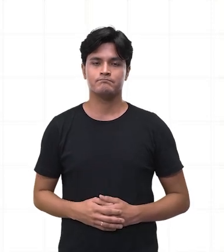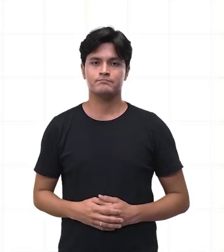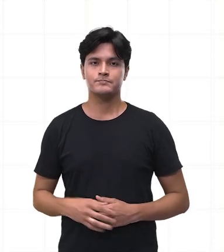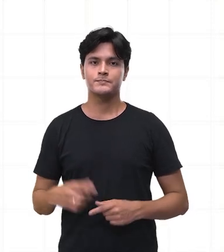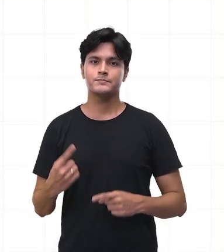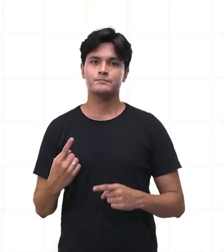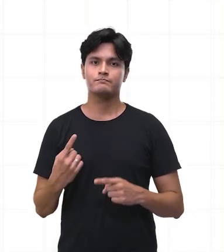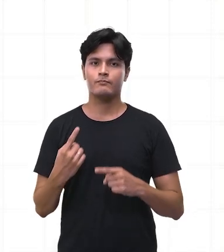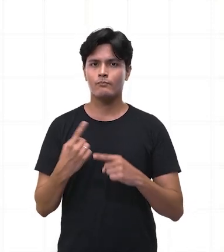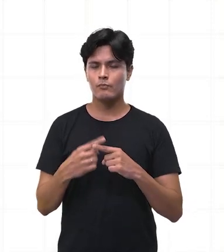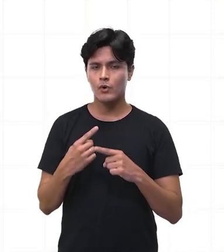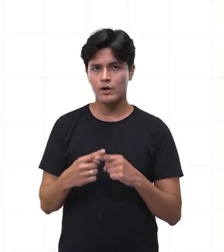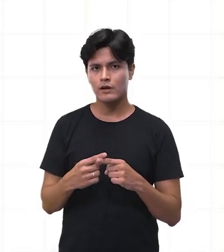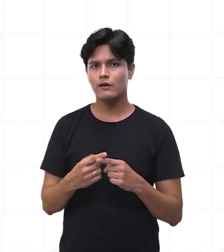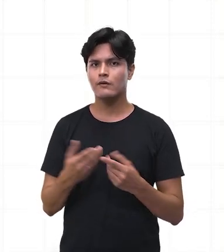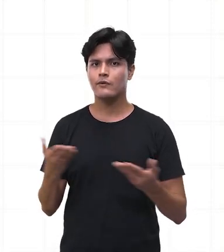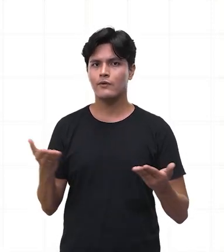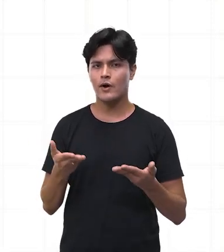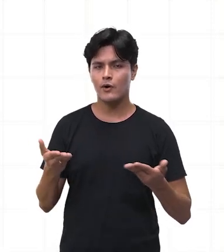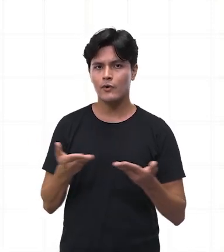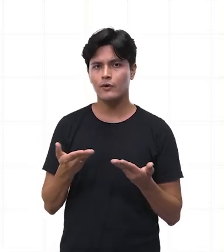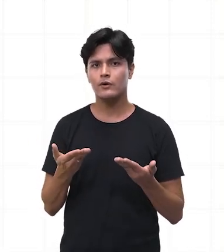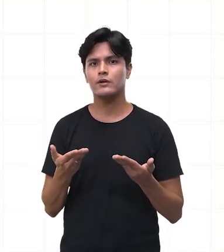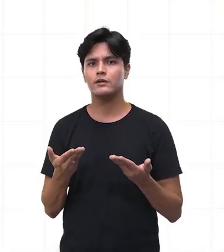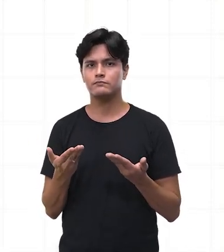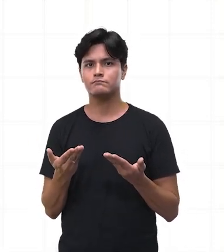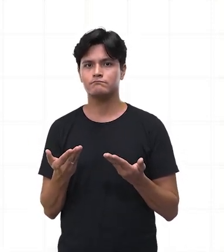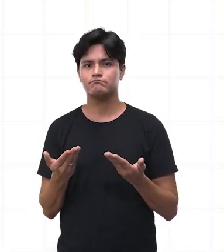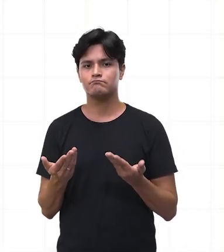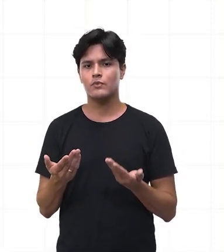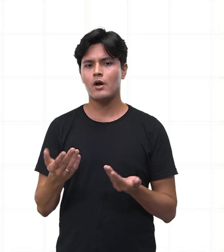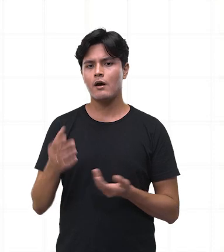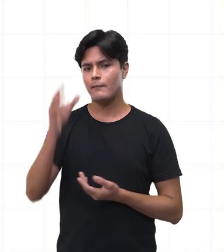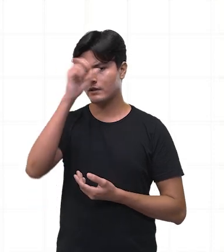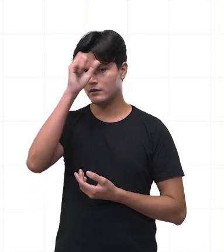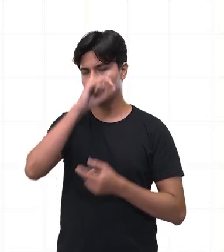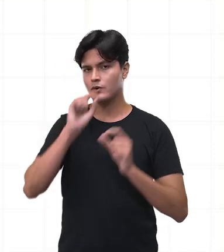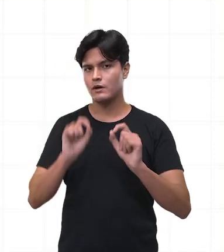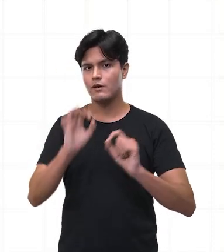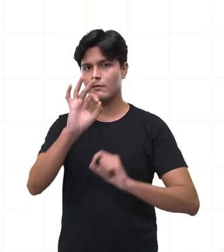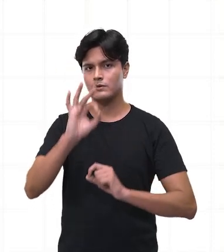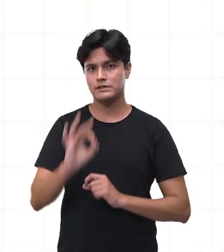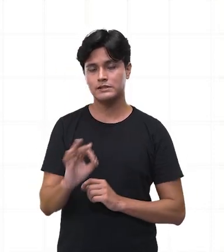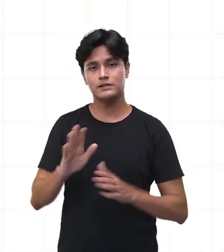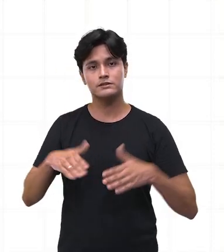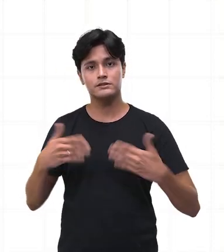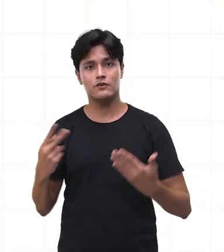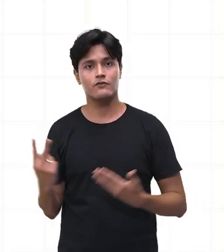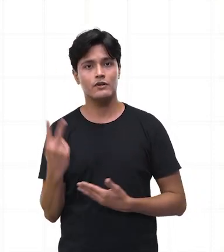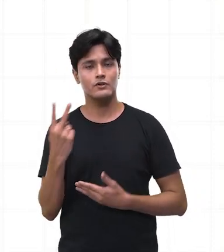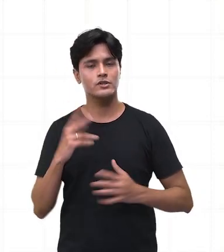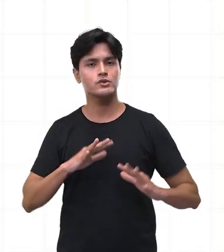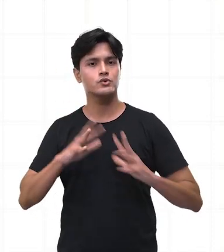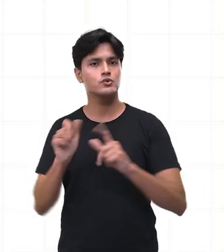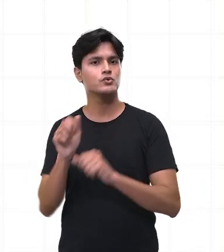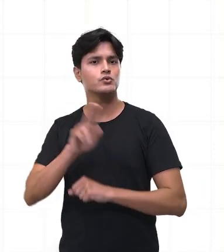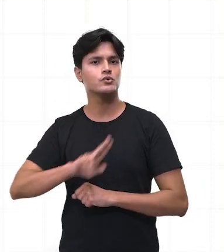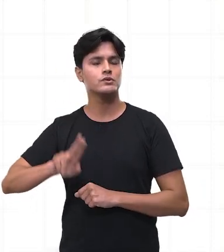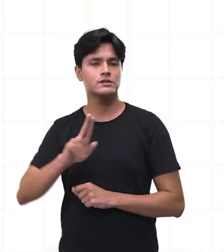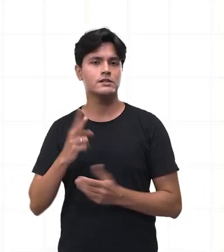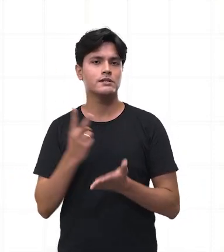porque, como nós estamos trabalhando com porcentagem, né? Todos os valores que a gente for usar sempre